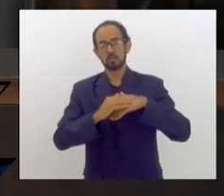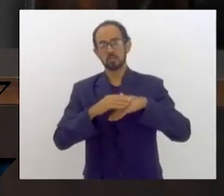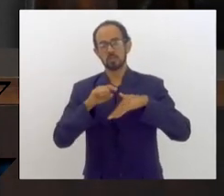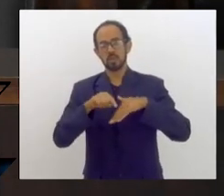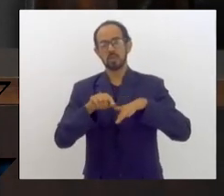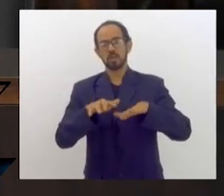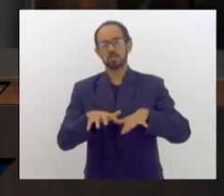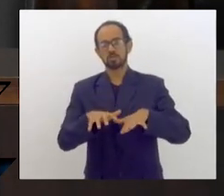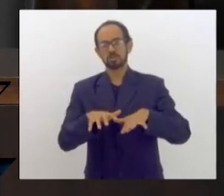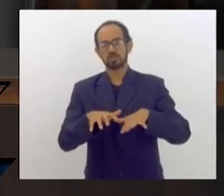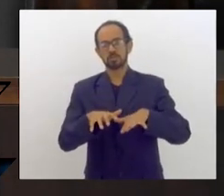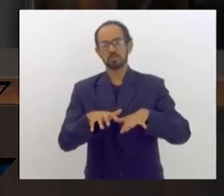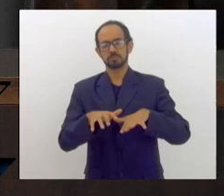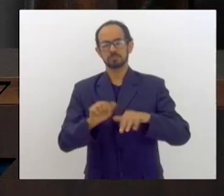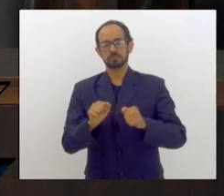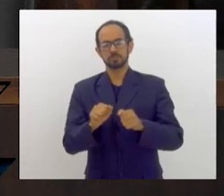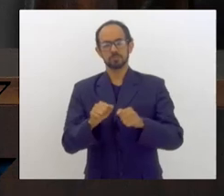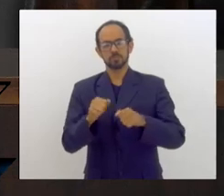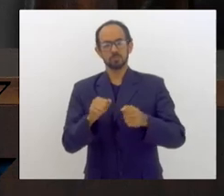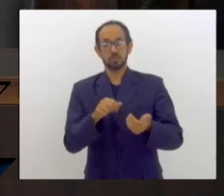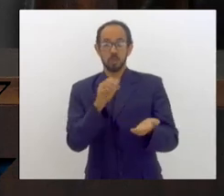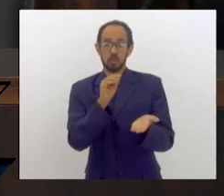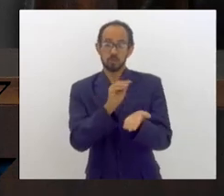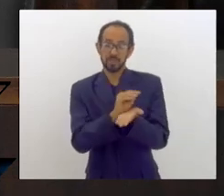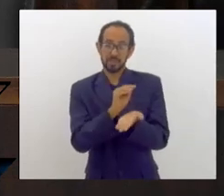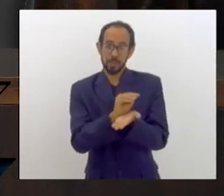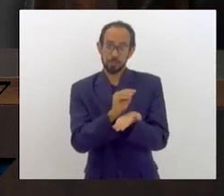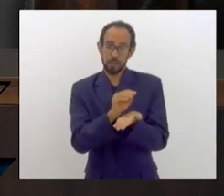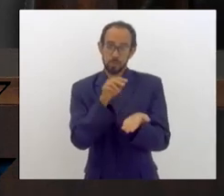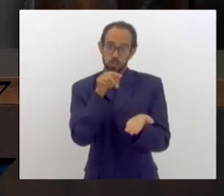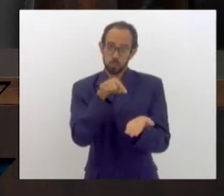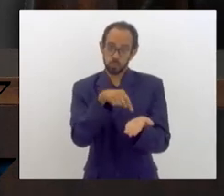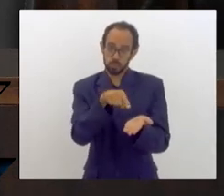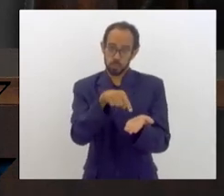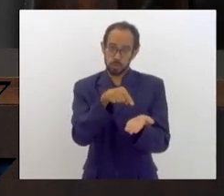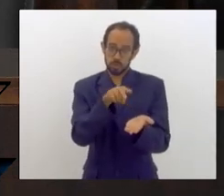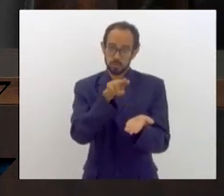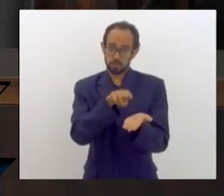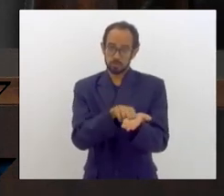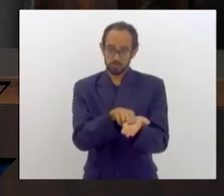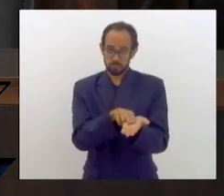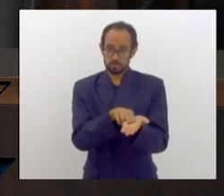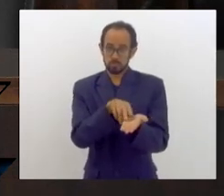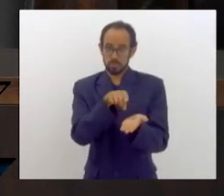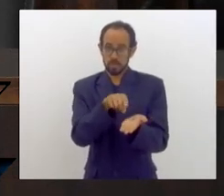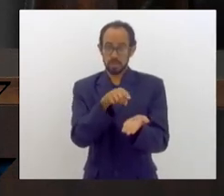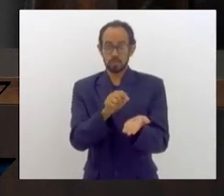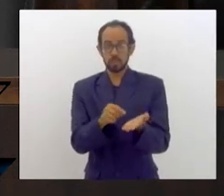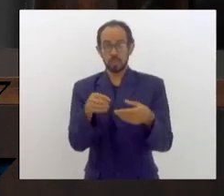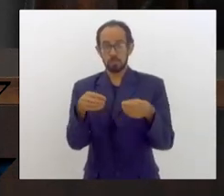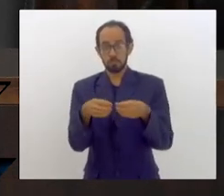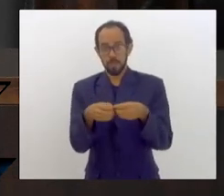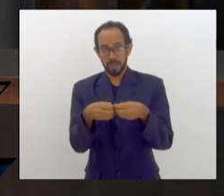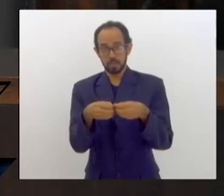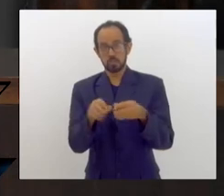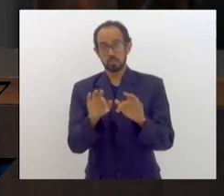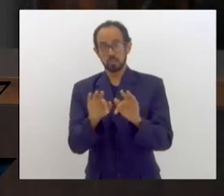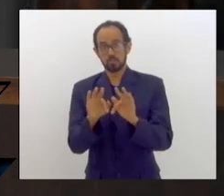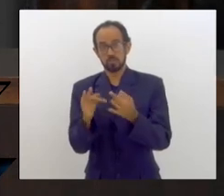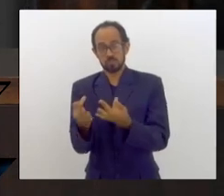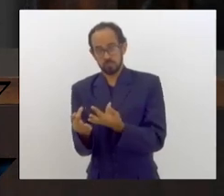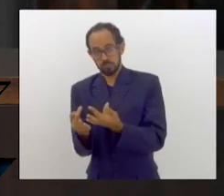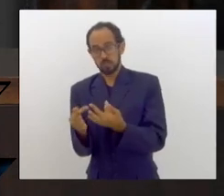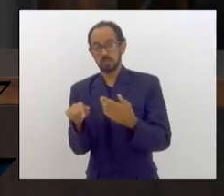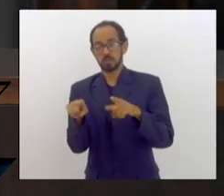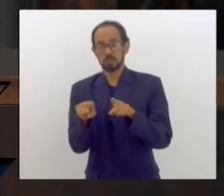A forma que esse paciente é tratado, a forma que ele fica, de forma que ele fique mais próximo dos seus entes queridos,